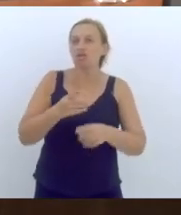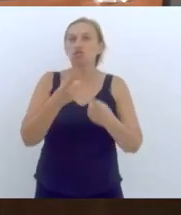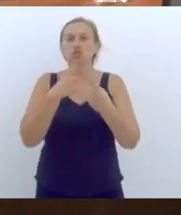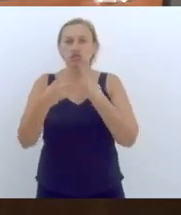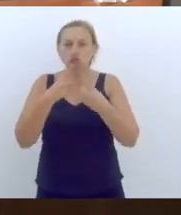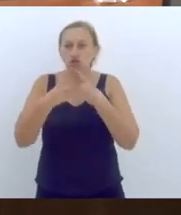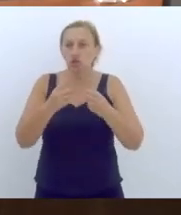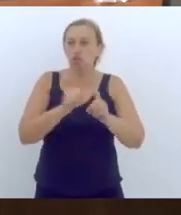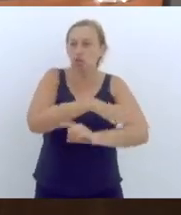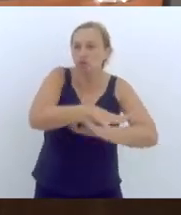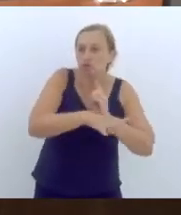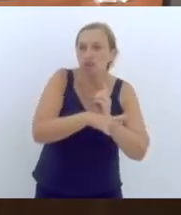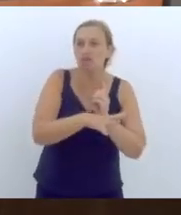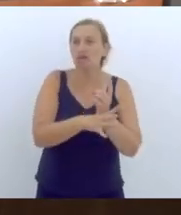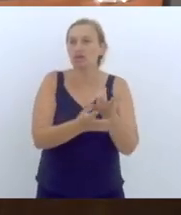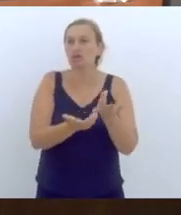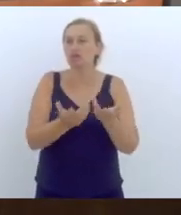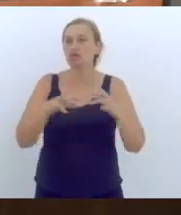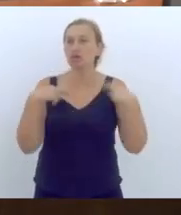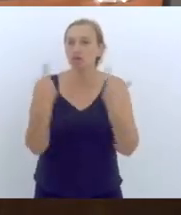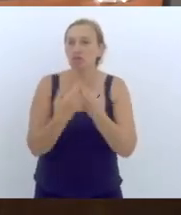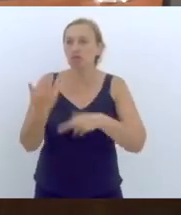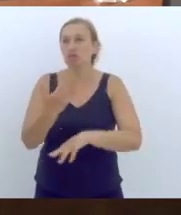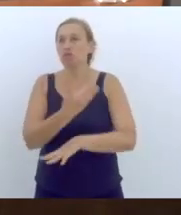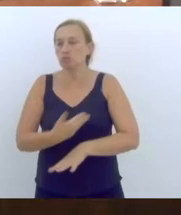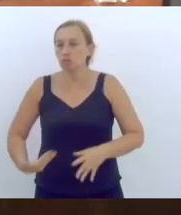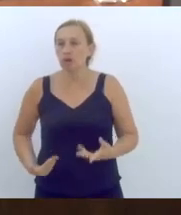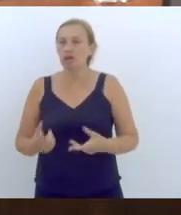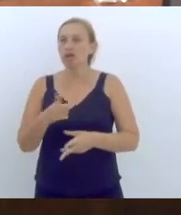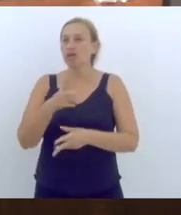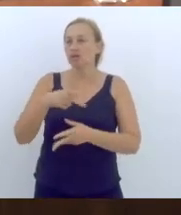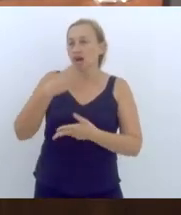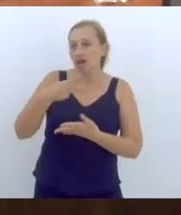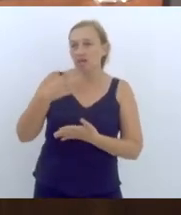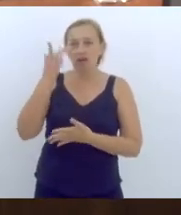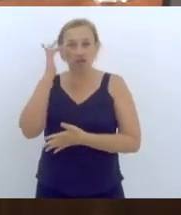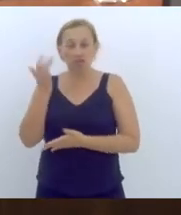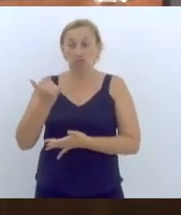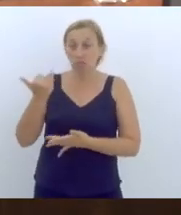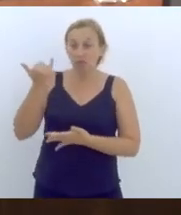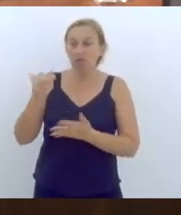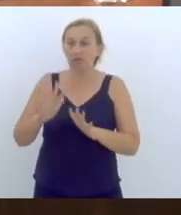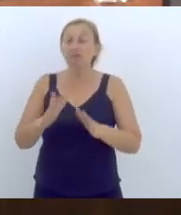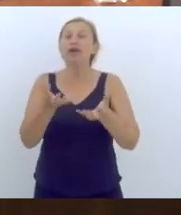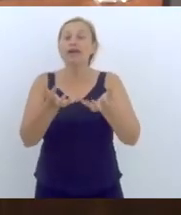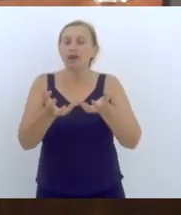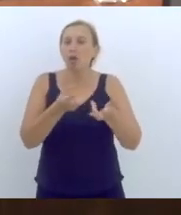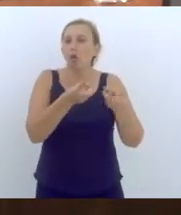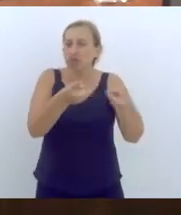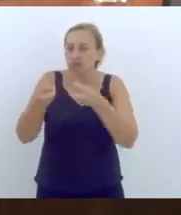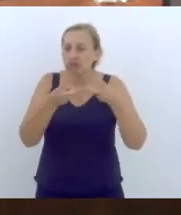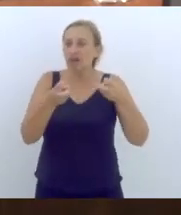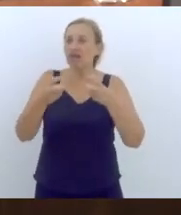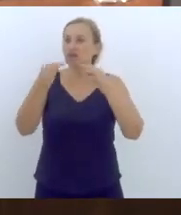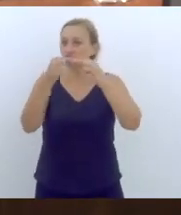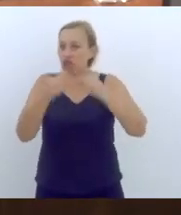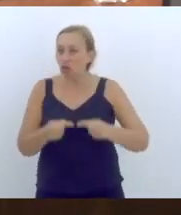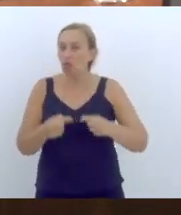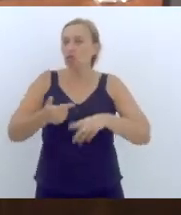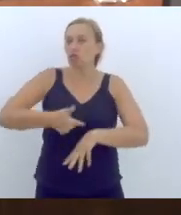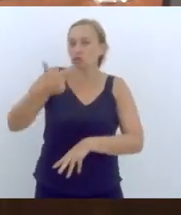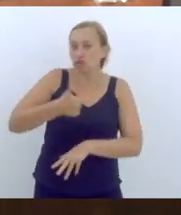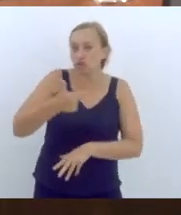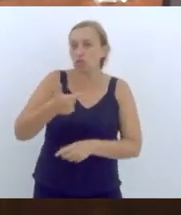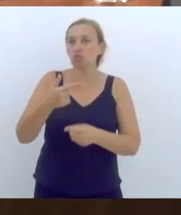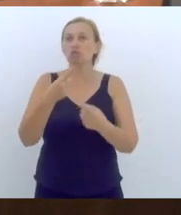com a sociedade por meio de audiências públicas que a gente considera necessárias. E queria observar que, de acordo com o segundo relatório